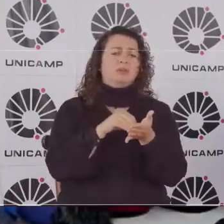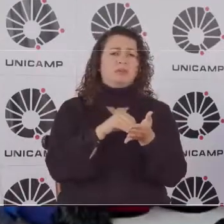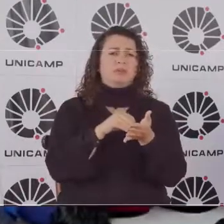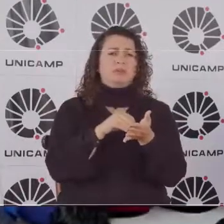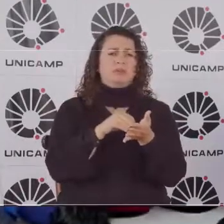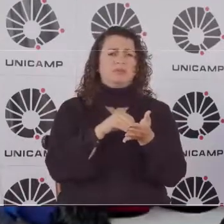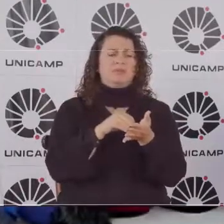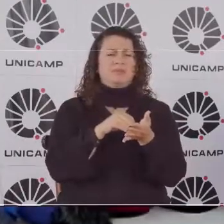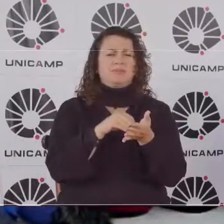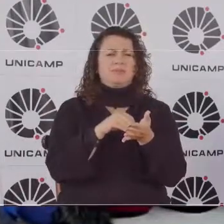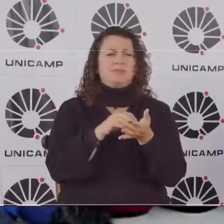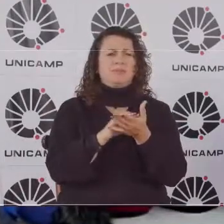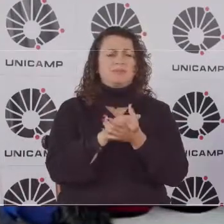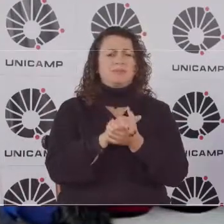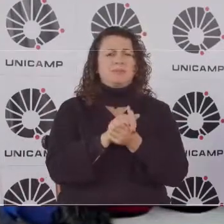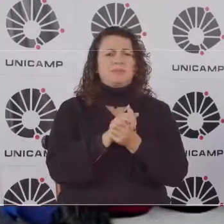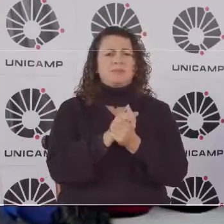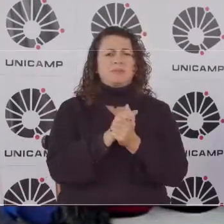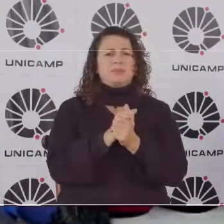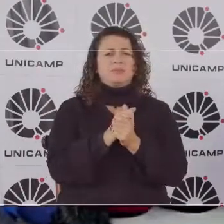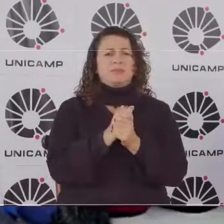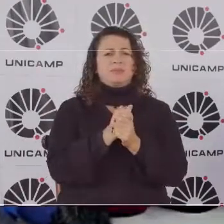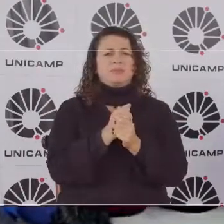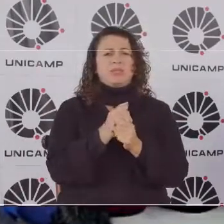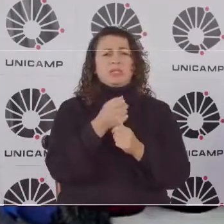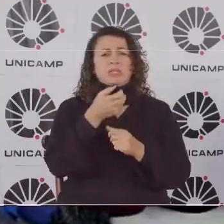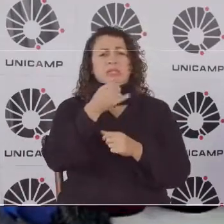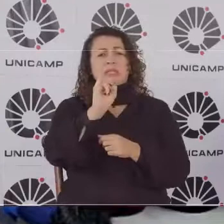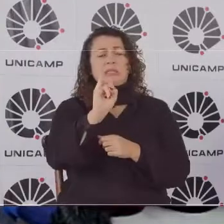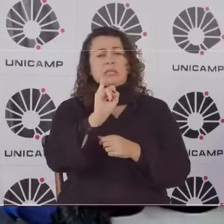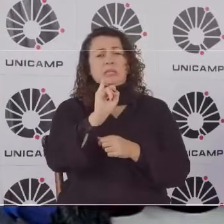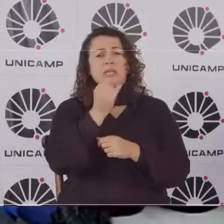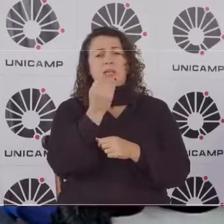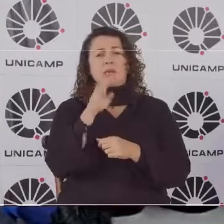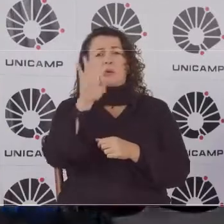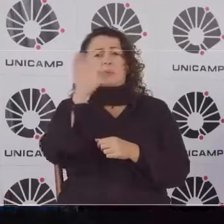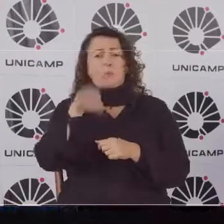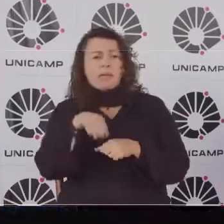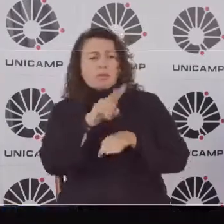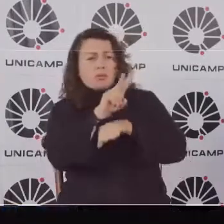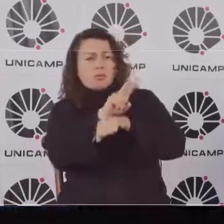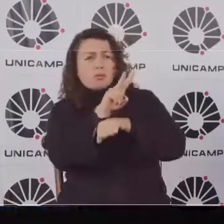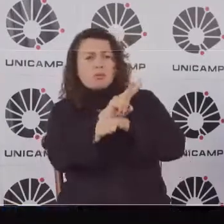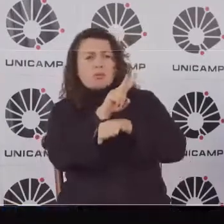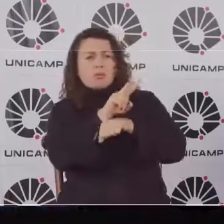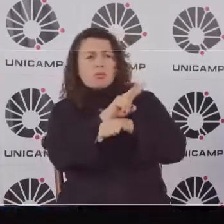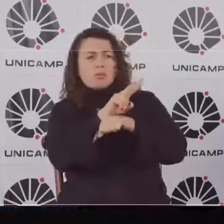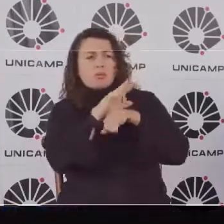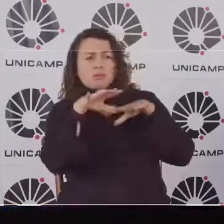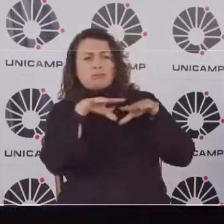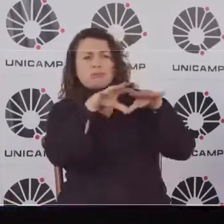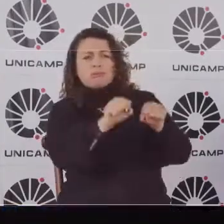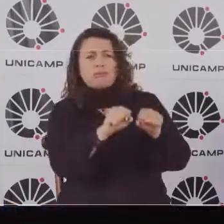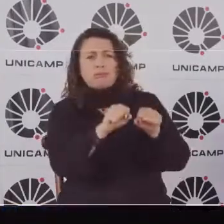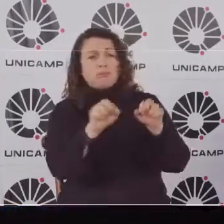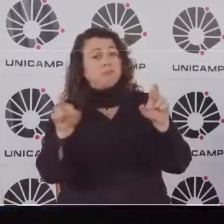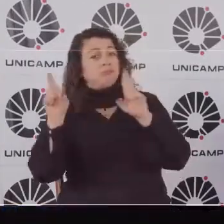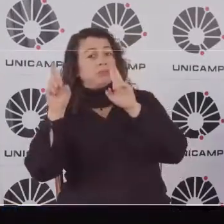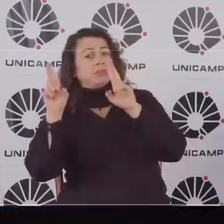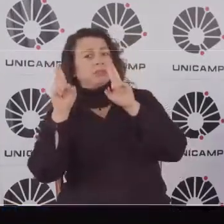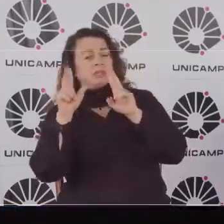está se o dois estará o bem à espreita para o bote que com